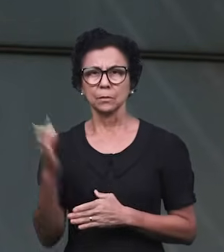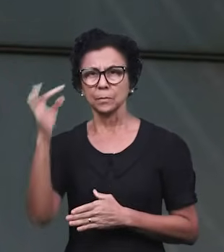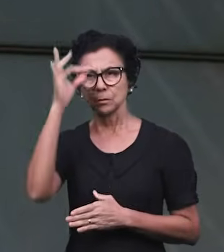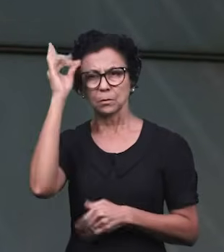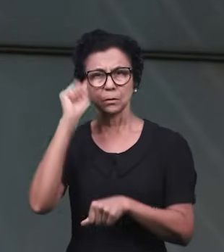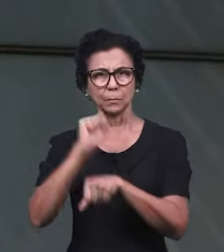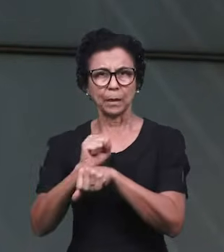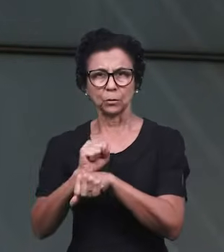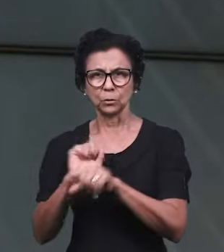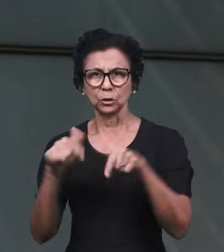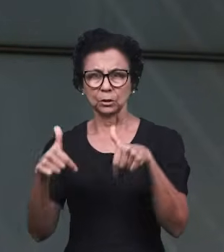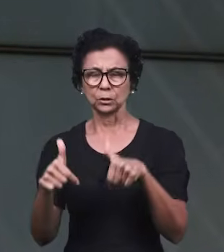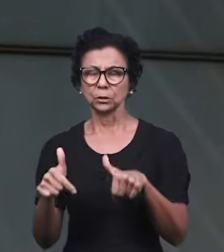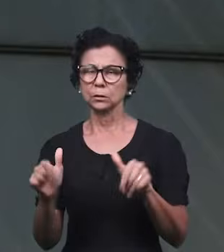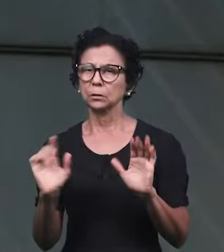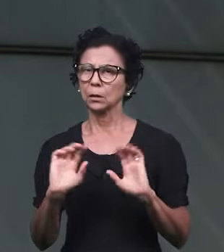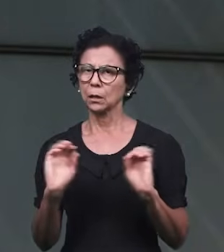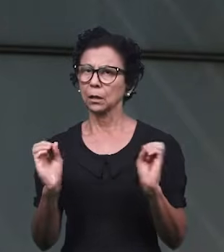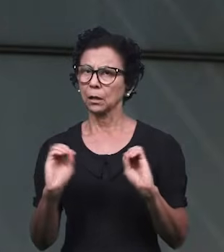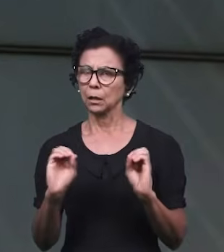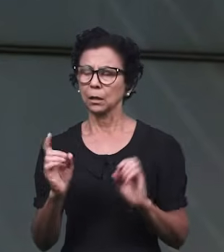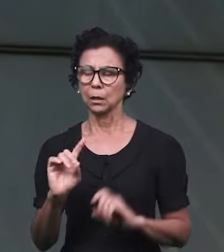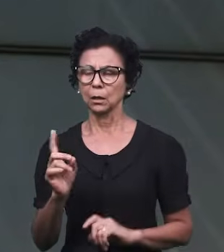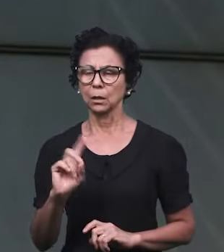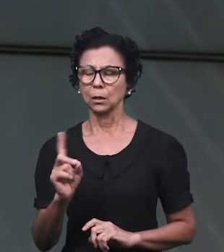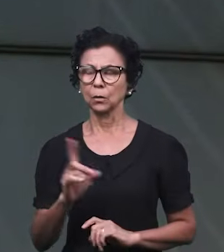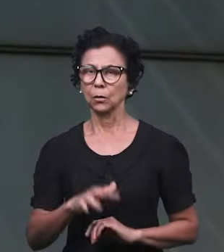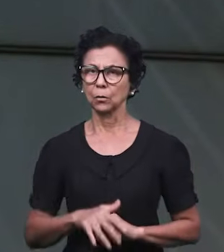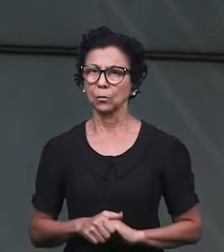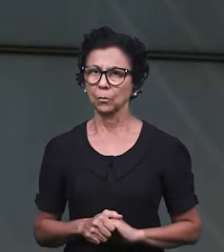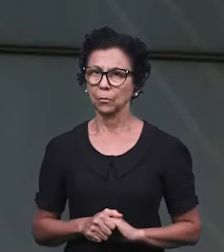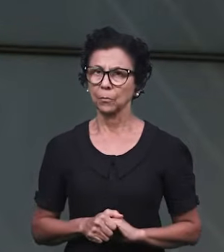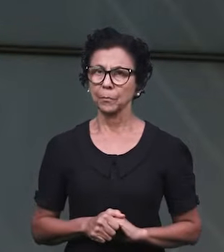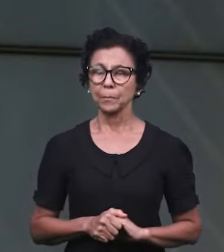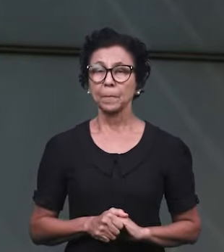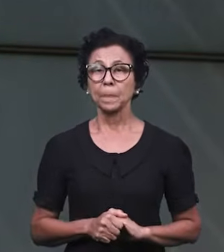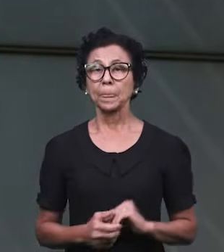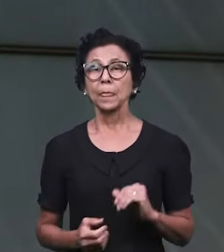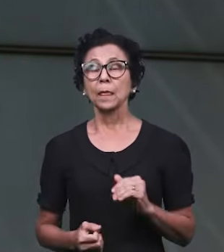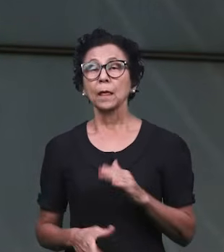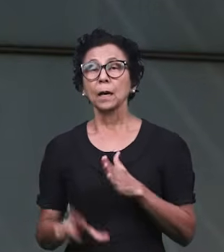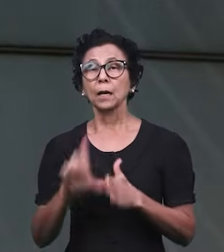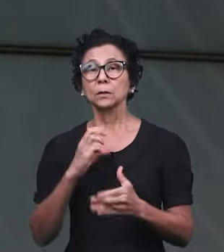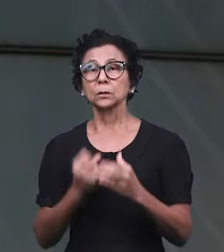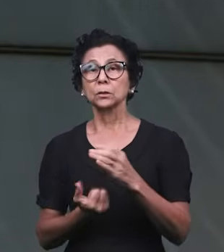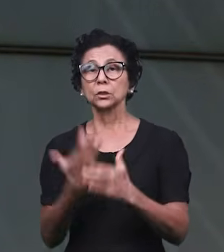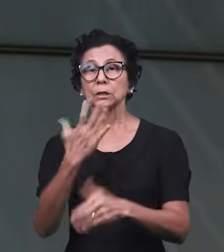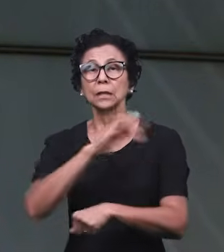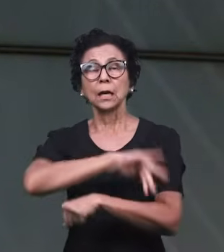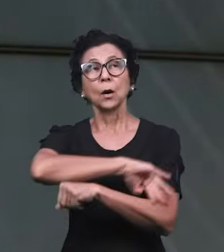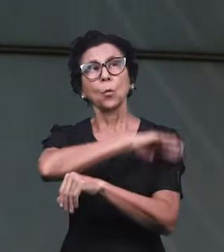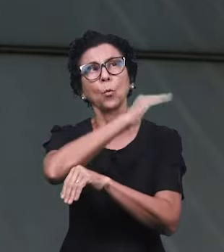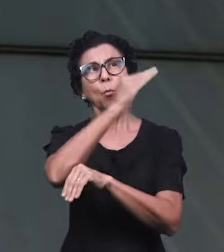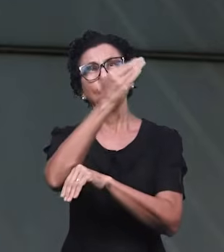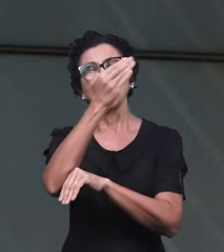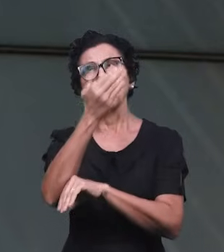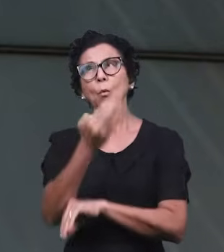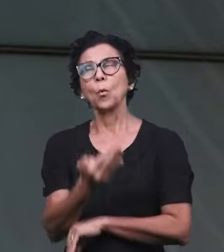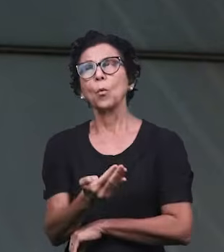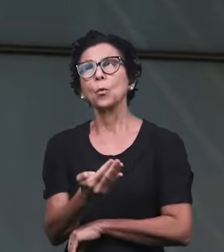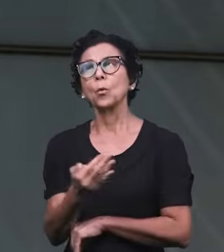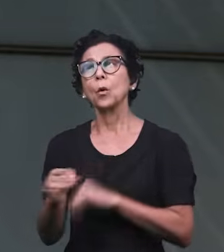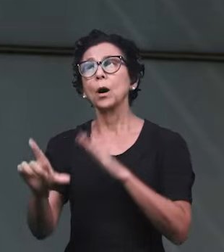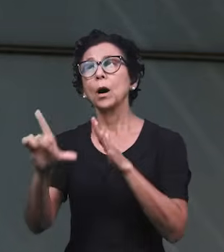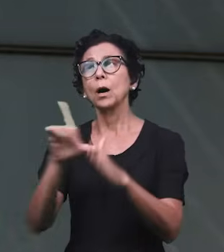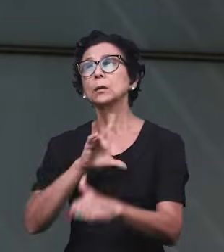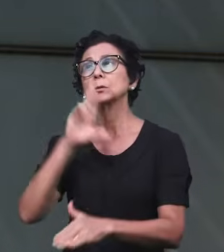afirma, no Salmo 90, versículo 2, antes que os montes nascessem, ou que tu formasses a terra e o